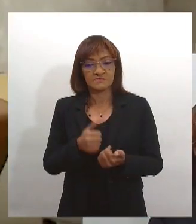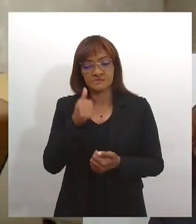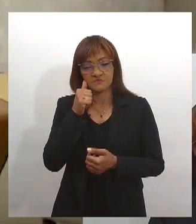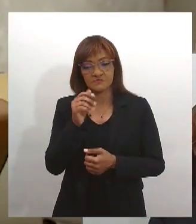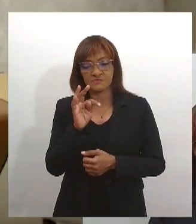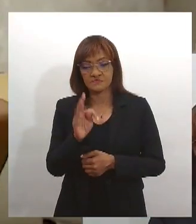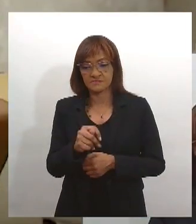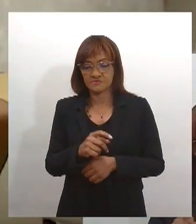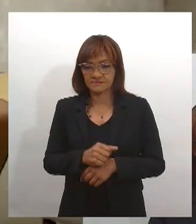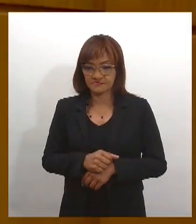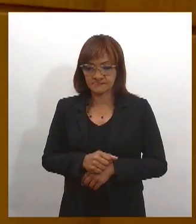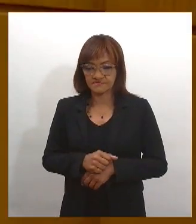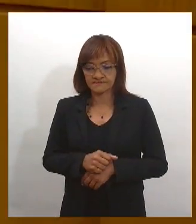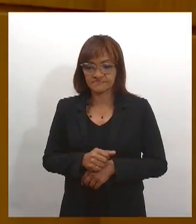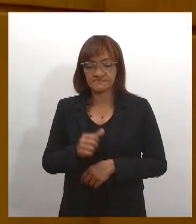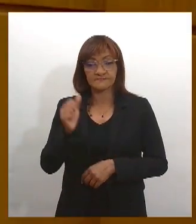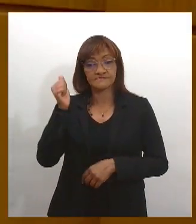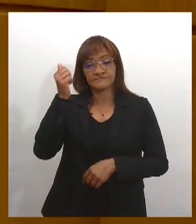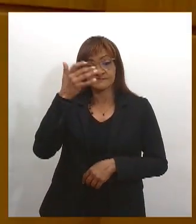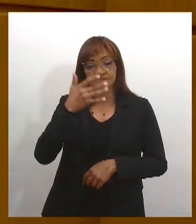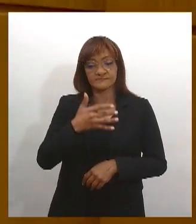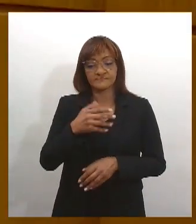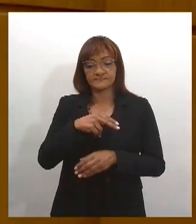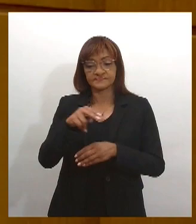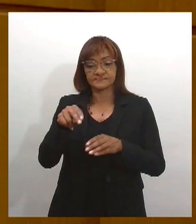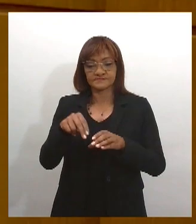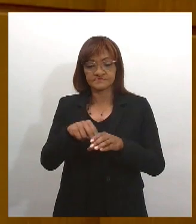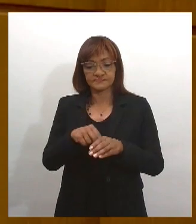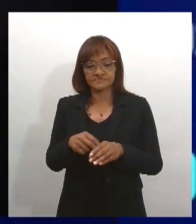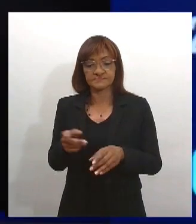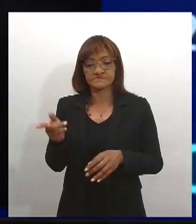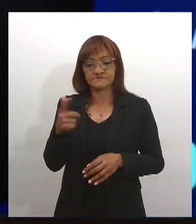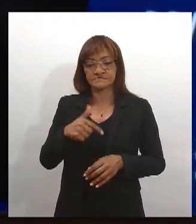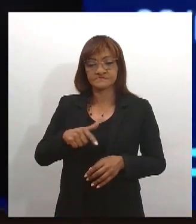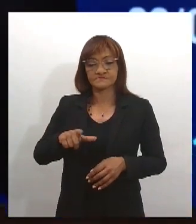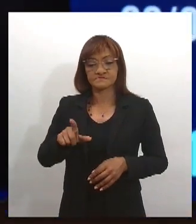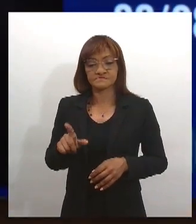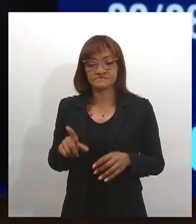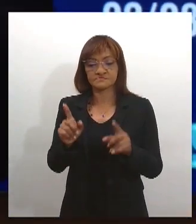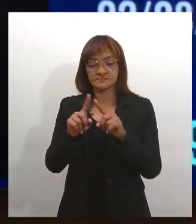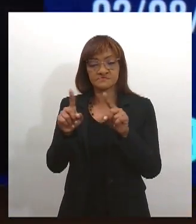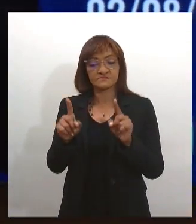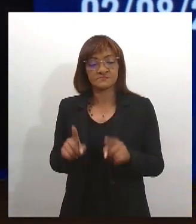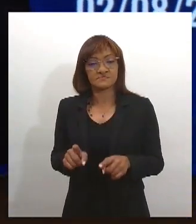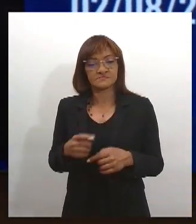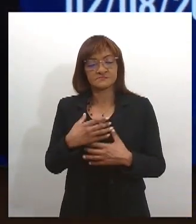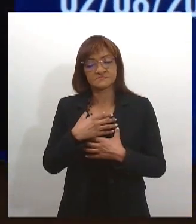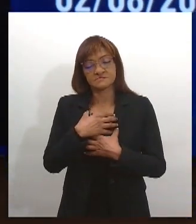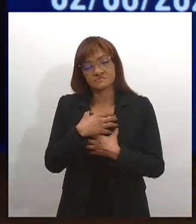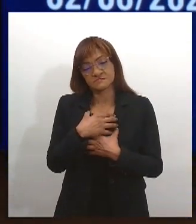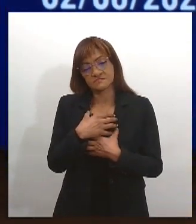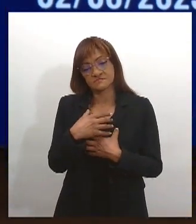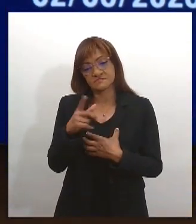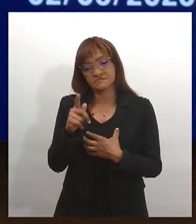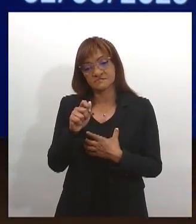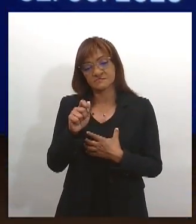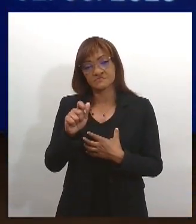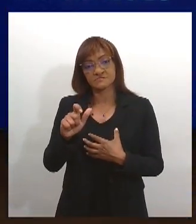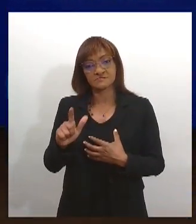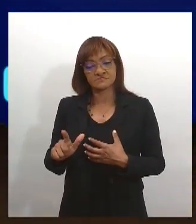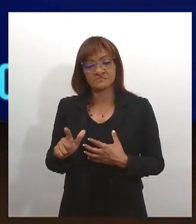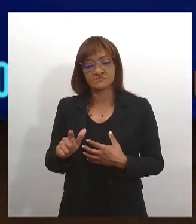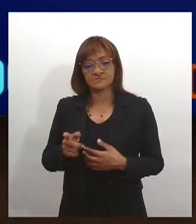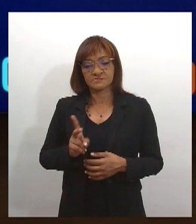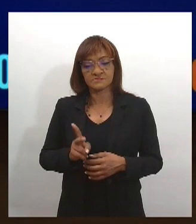Brasil subiu à tribuna para homenagear novamente a servidora Gil Porto, companheira de gabinete e militância, que faleceu